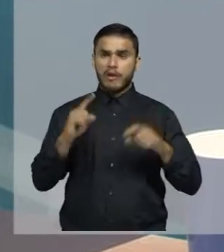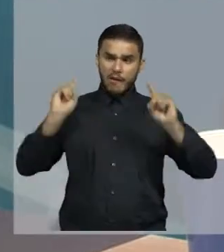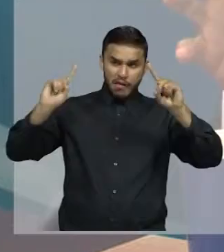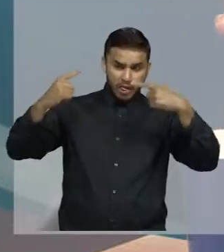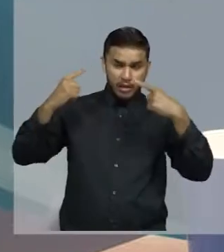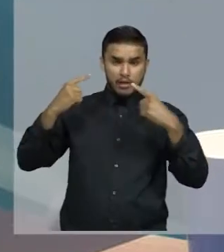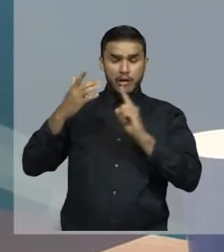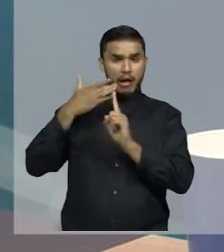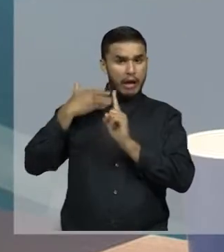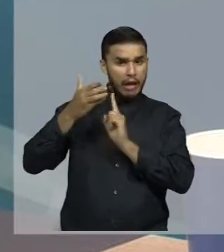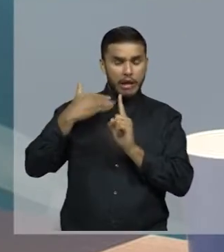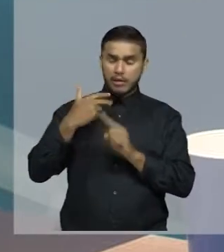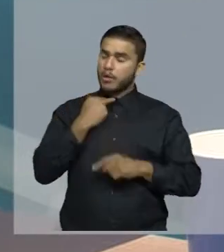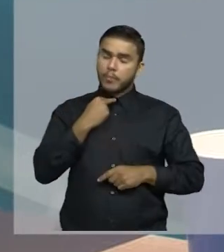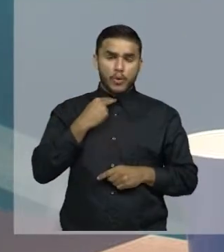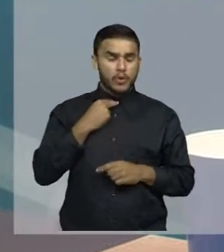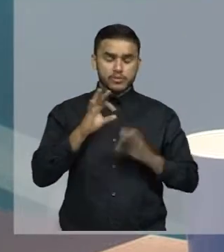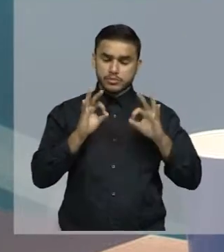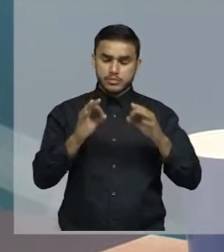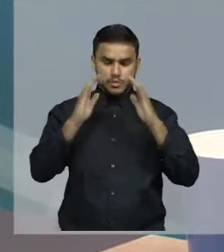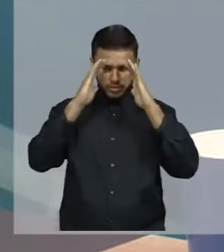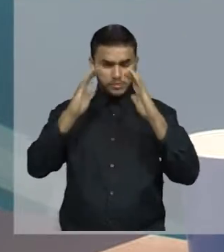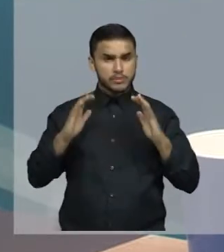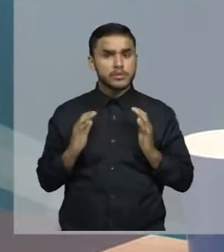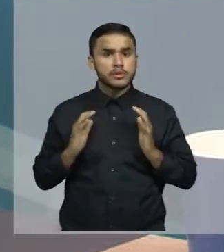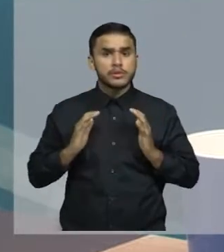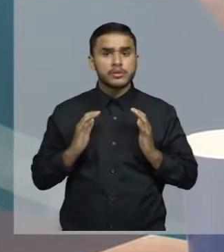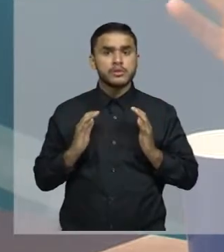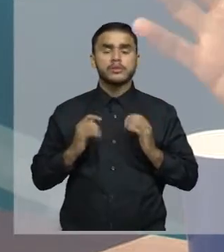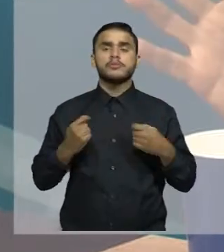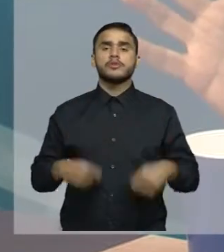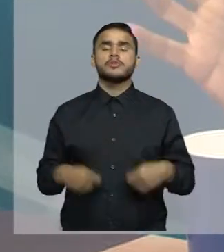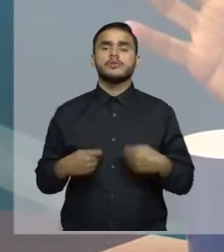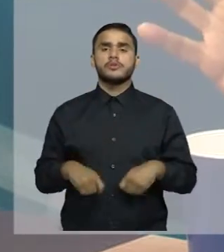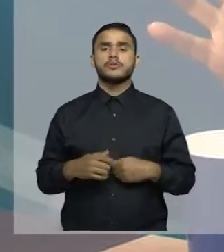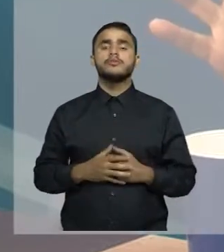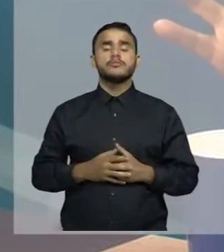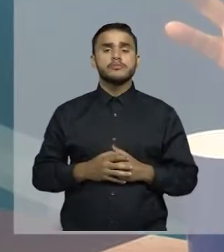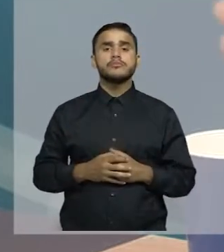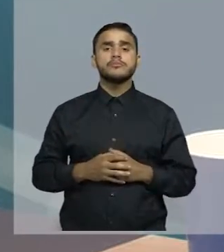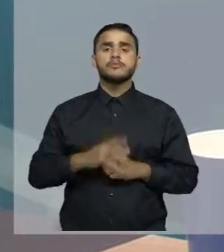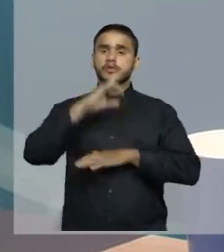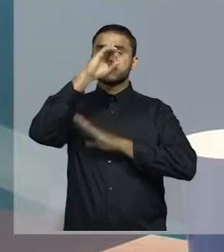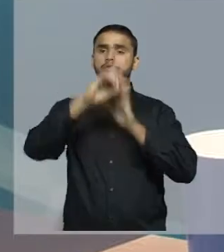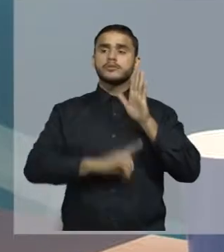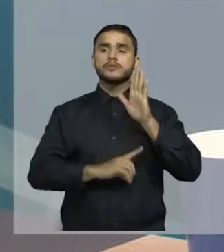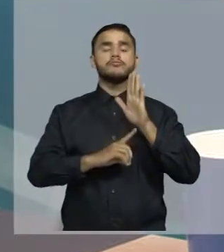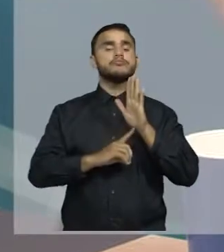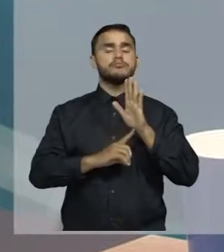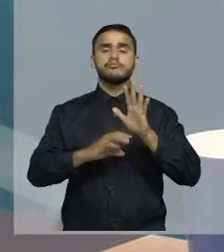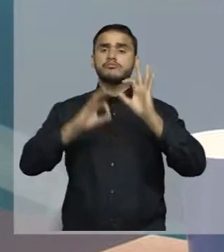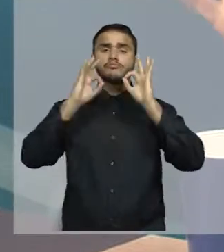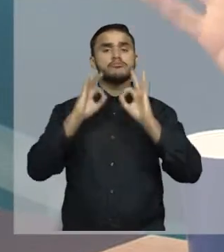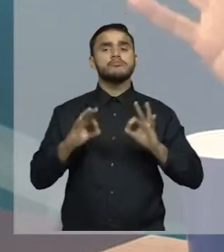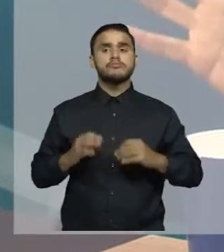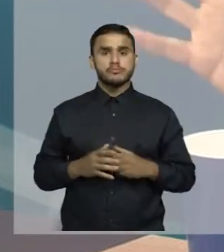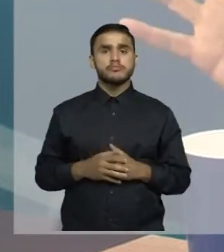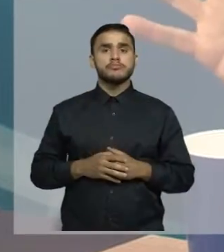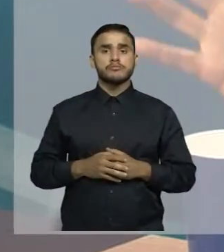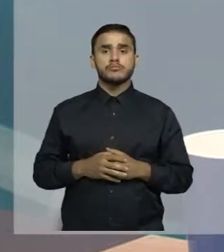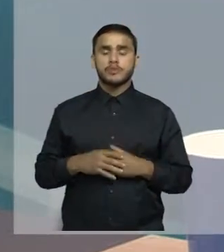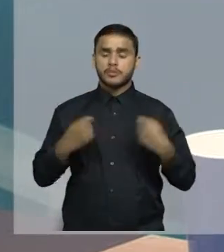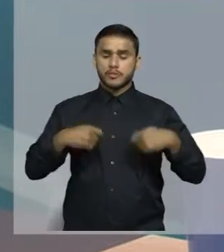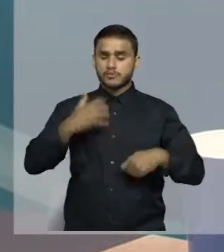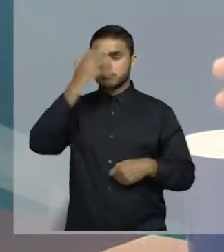são coisas muito bem definidas, e uma terceira coisa que dá problema, porque é um direito indeterminado, é um conceito